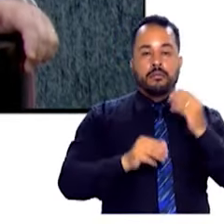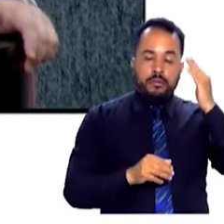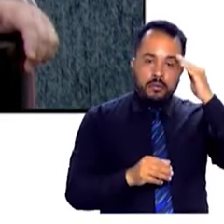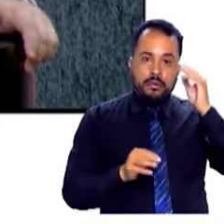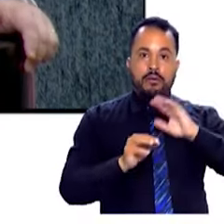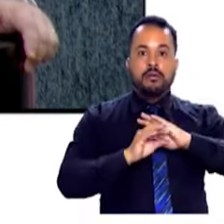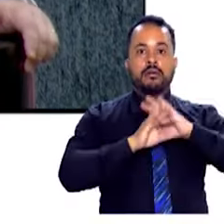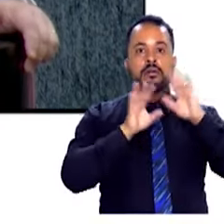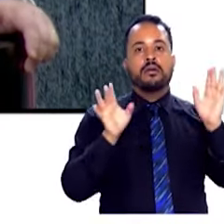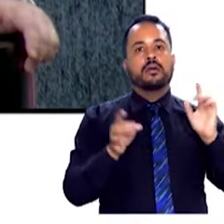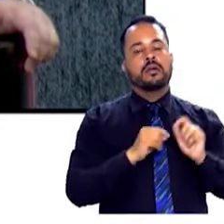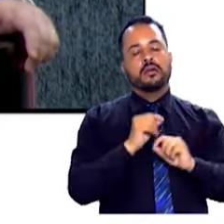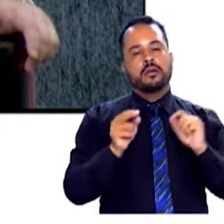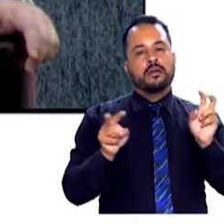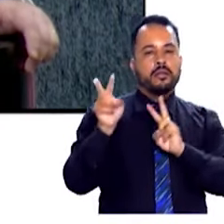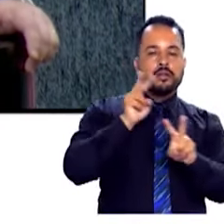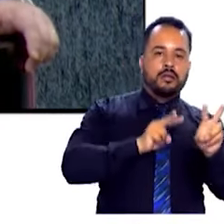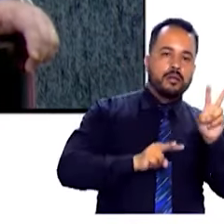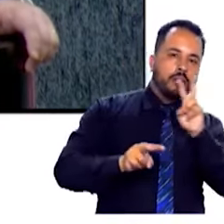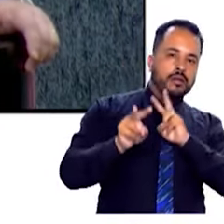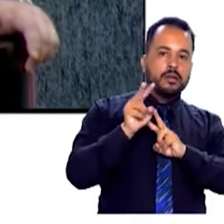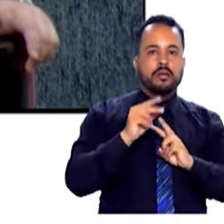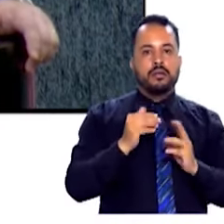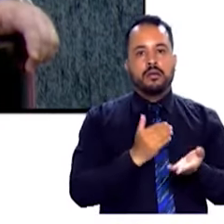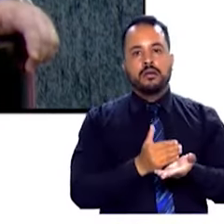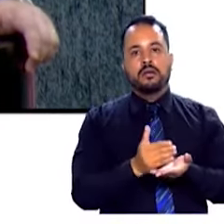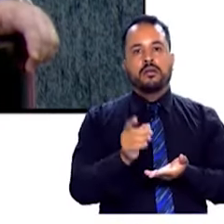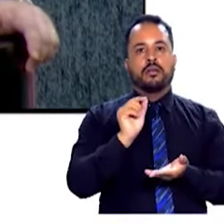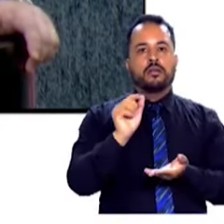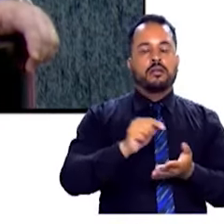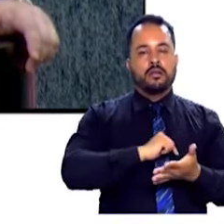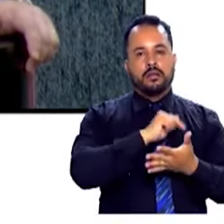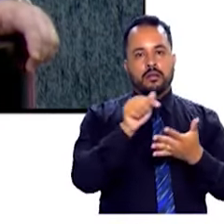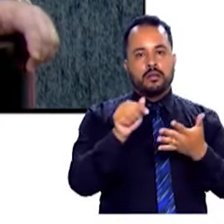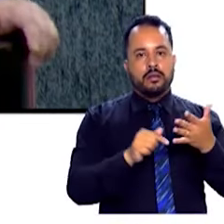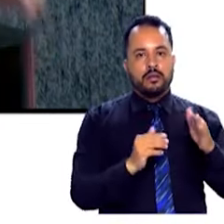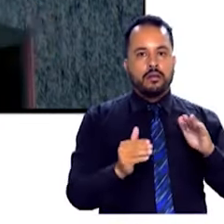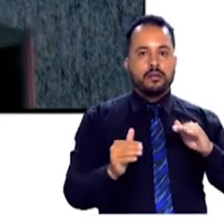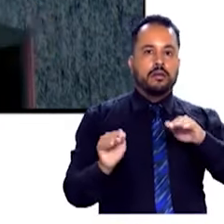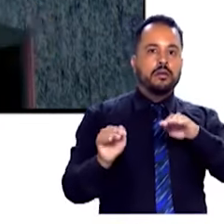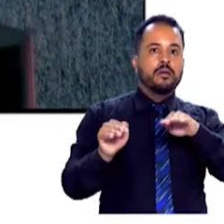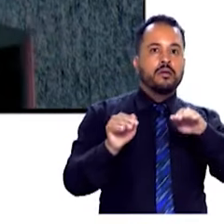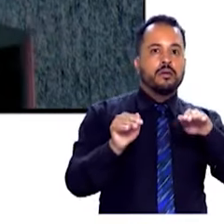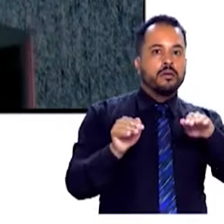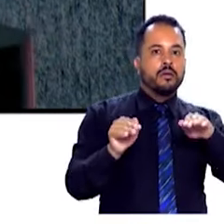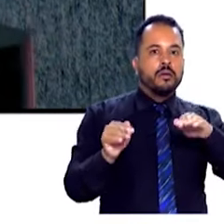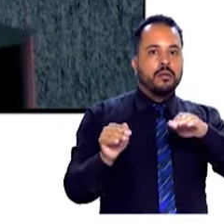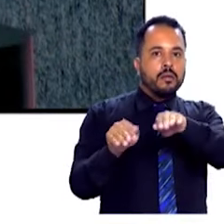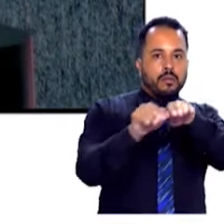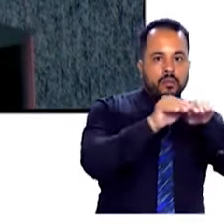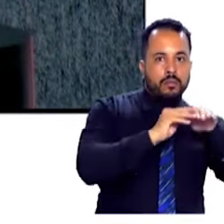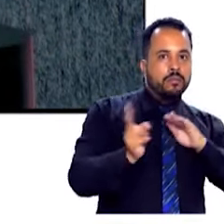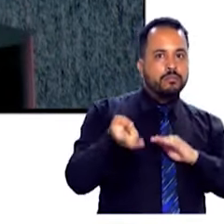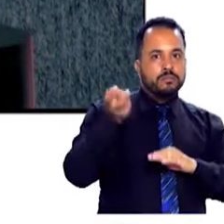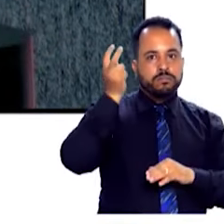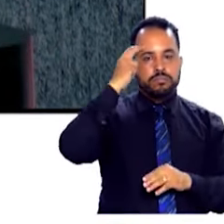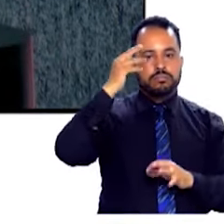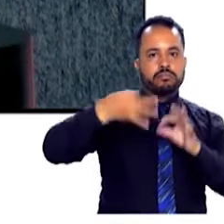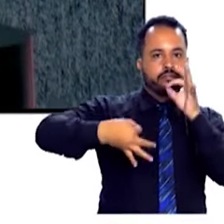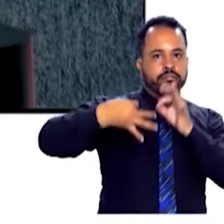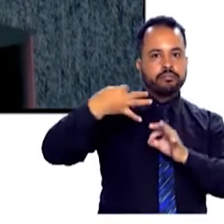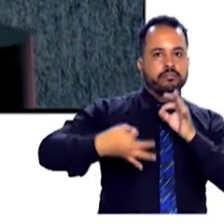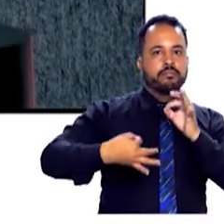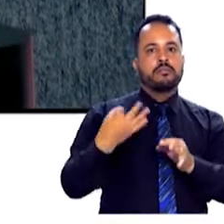eu começo a enxergar elementos para comparação na cultura processual e eu gostaria de terminar minha exposição